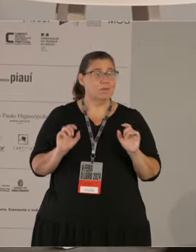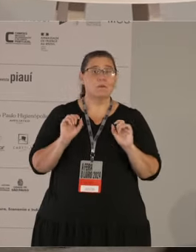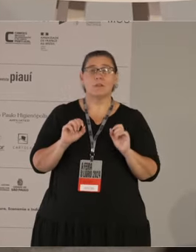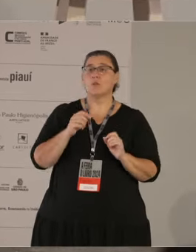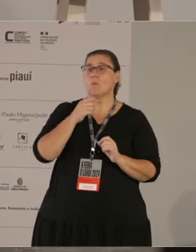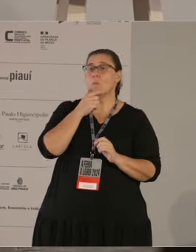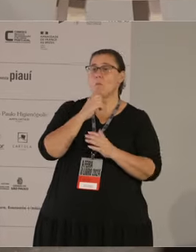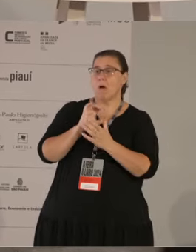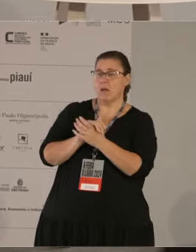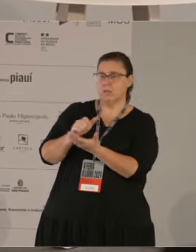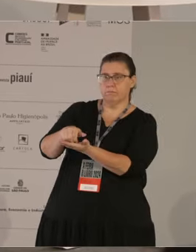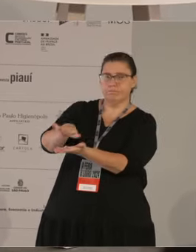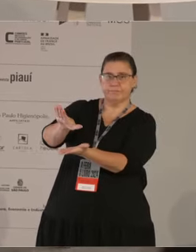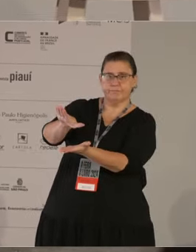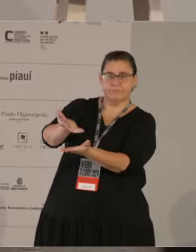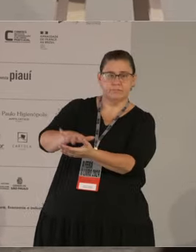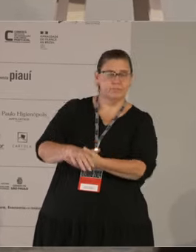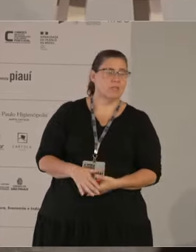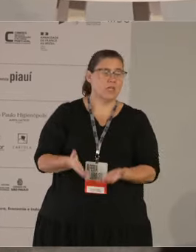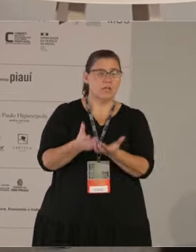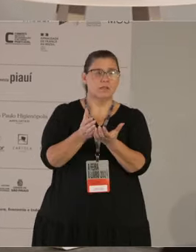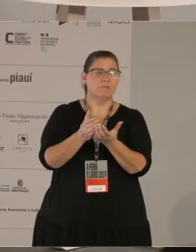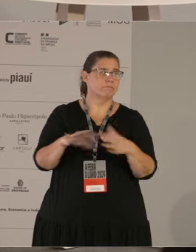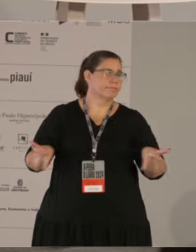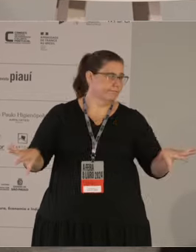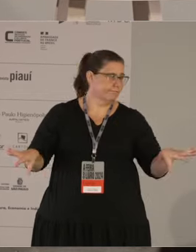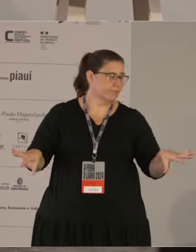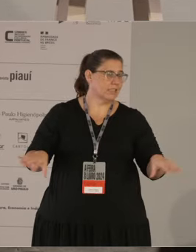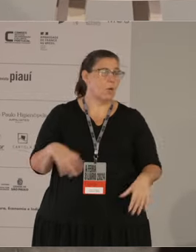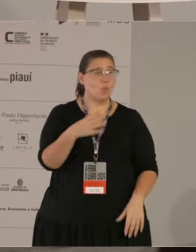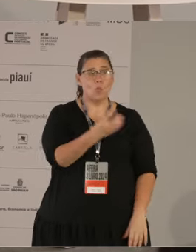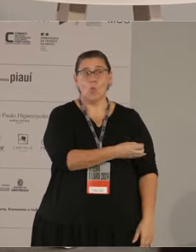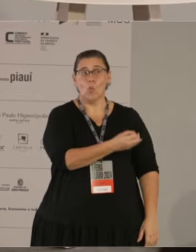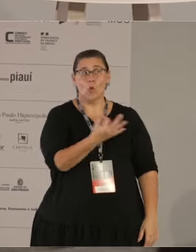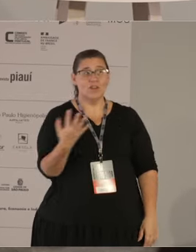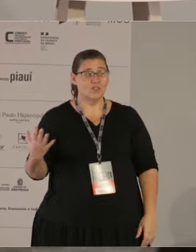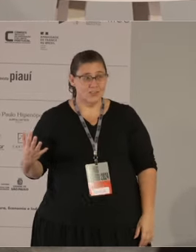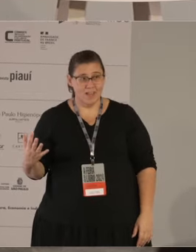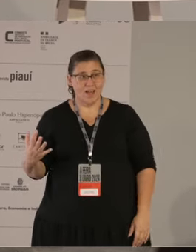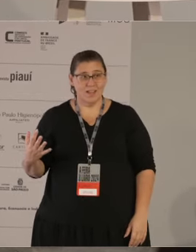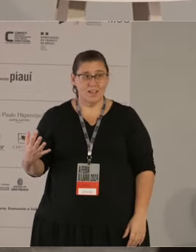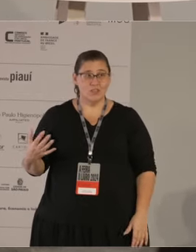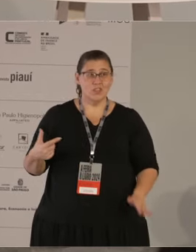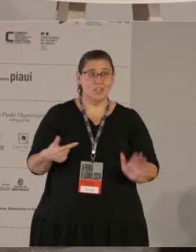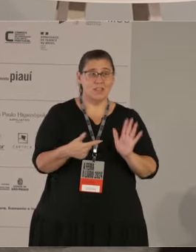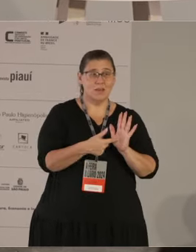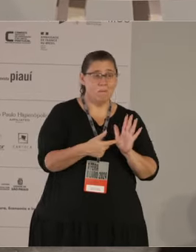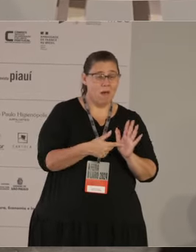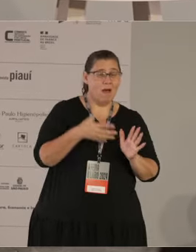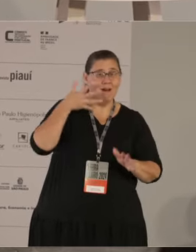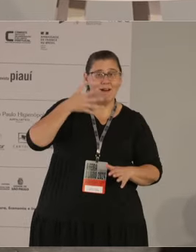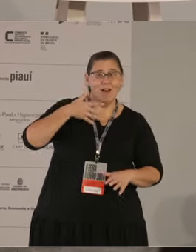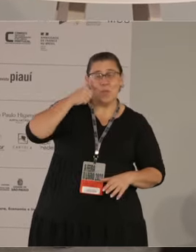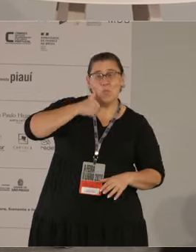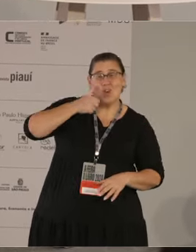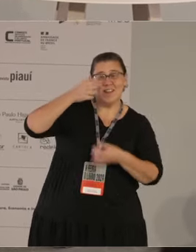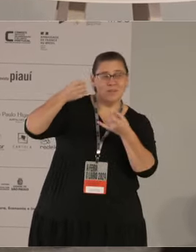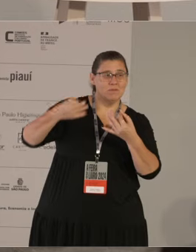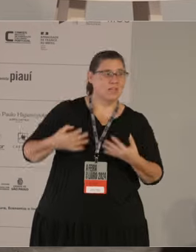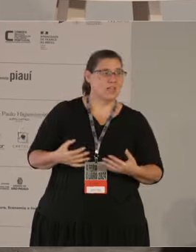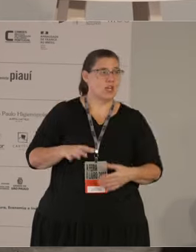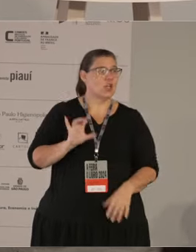esses maridos violentos. Então, assim, a quantidade de depoimento de mulheres falando que a só